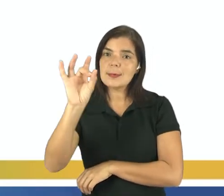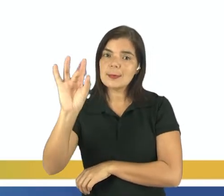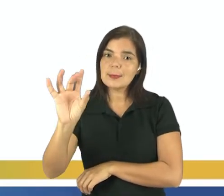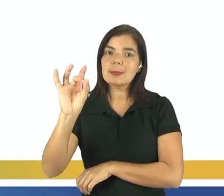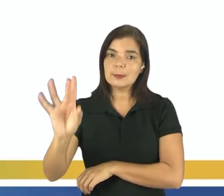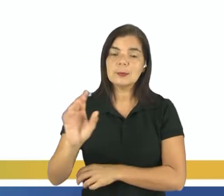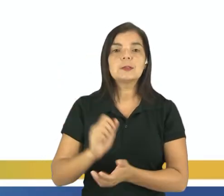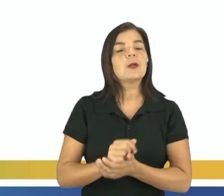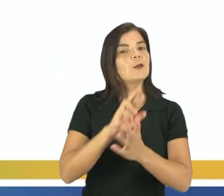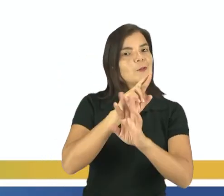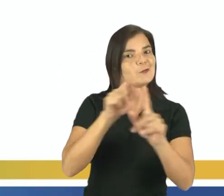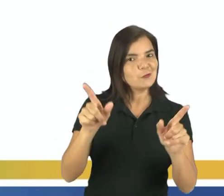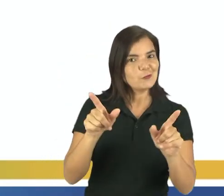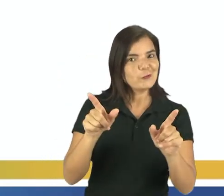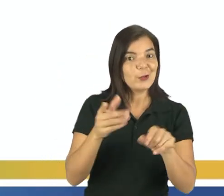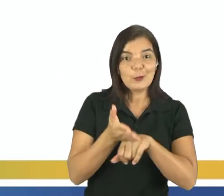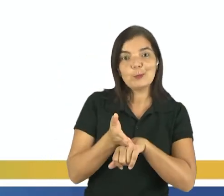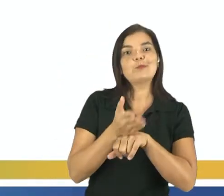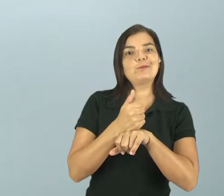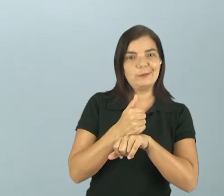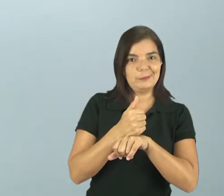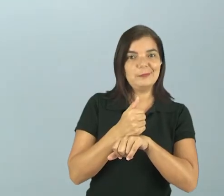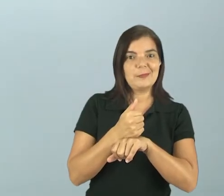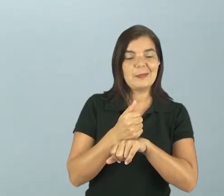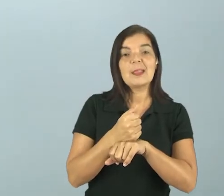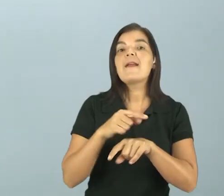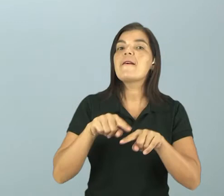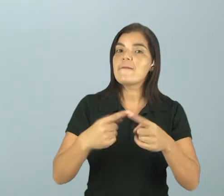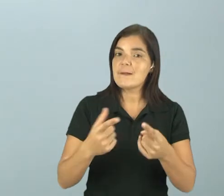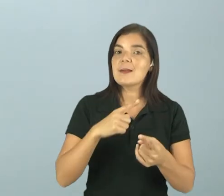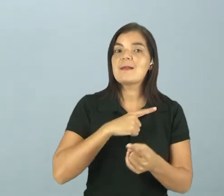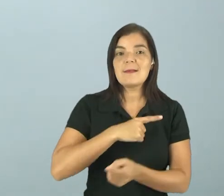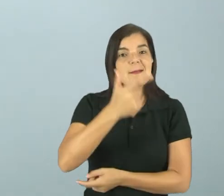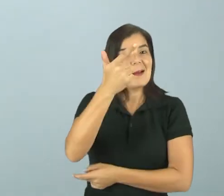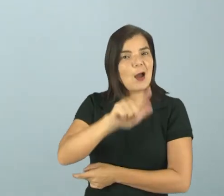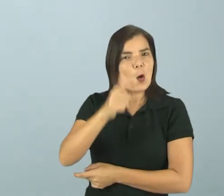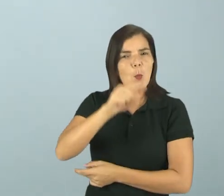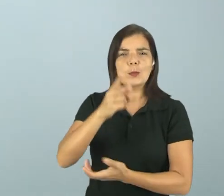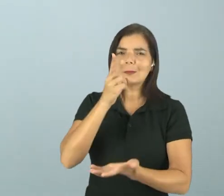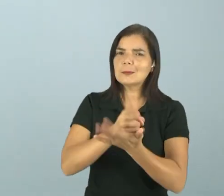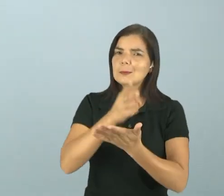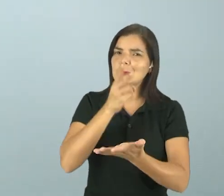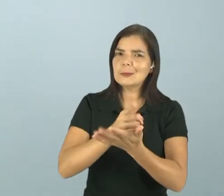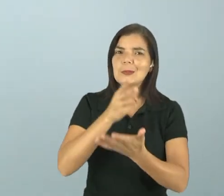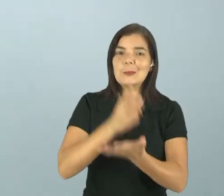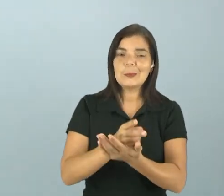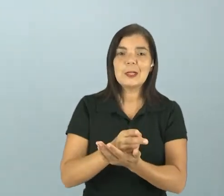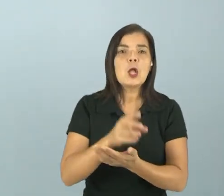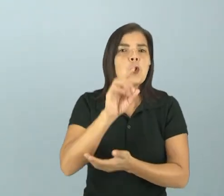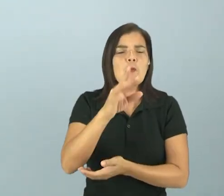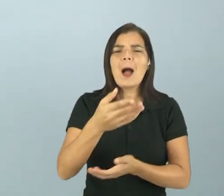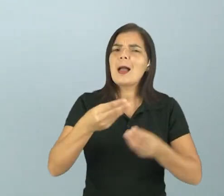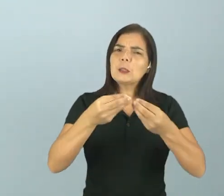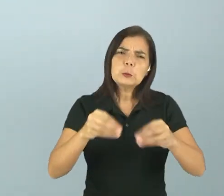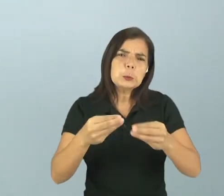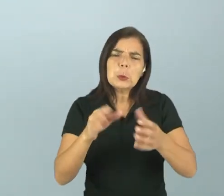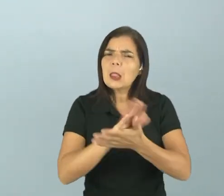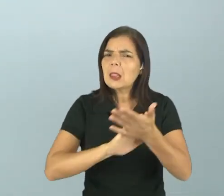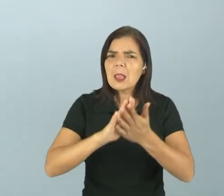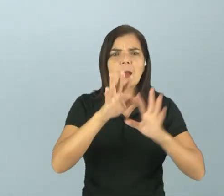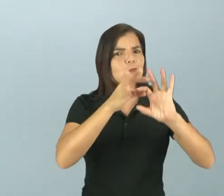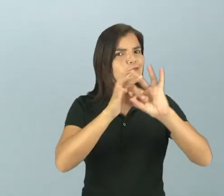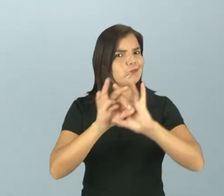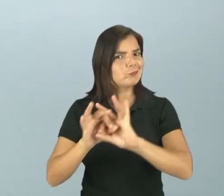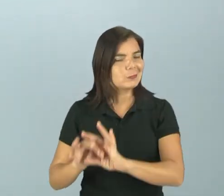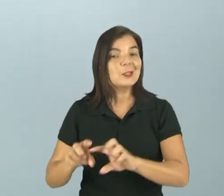cada um. Diferentemente do anterior, esse vai ter essa repetição constante, tá? Ele não vai prejudicar a coesão do seu